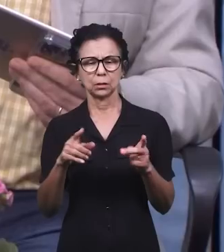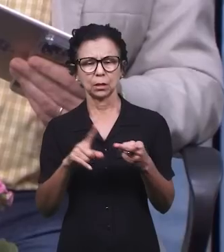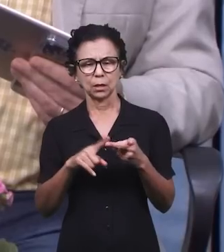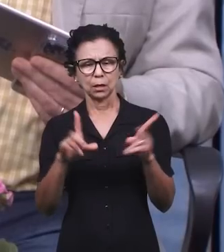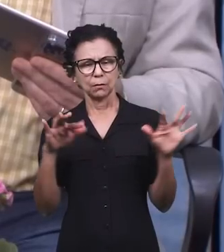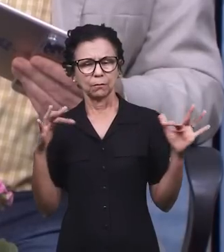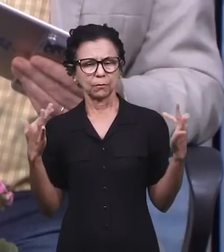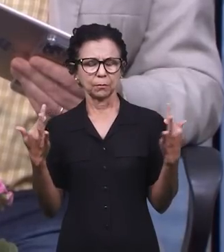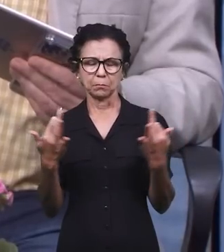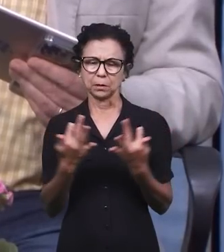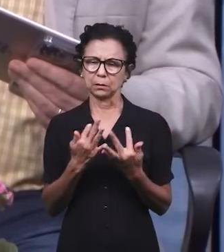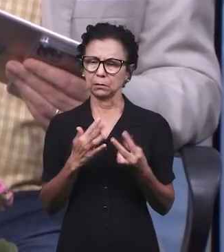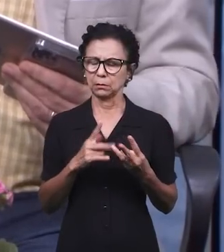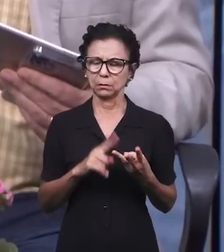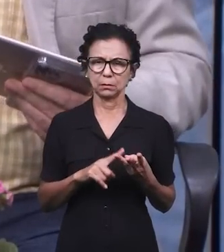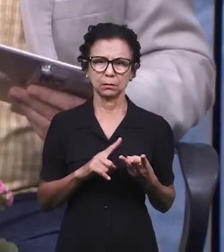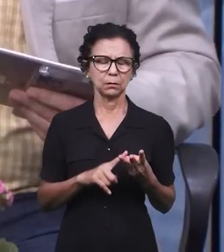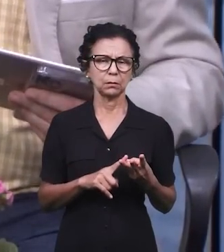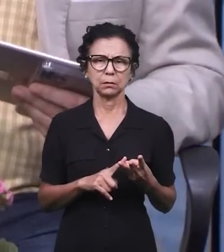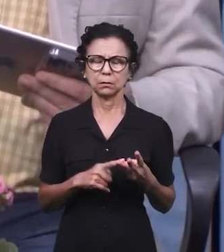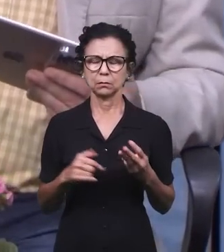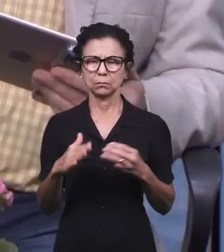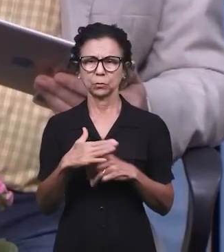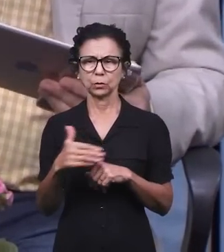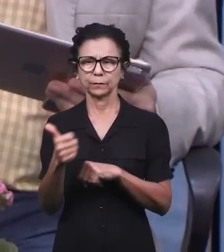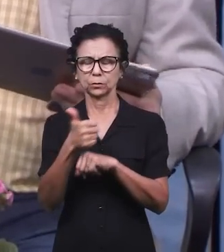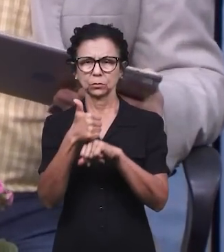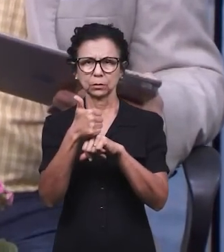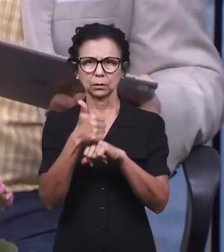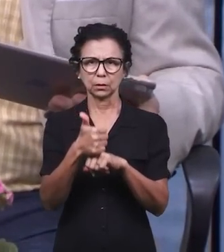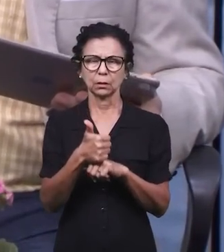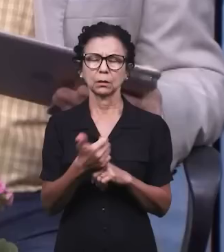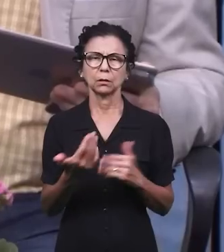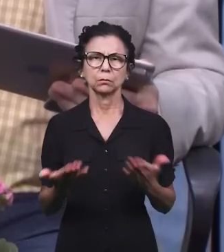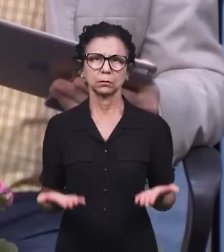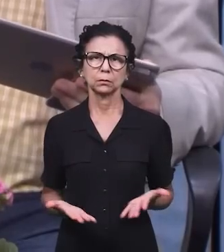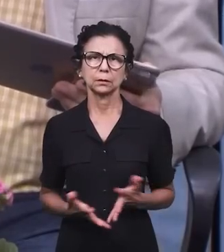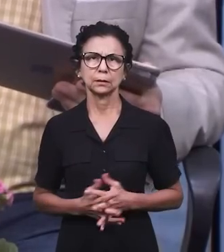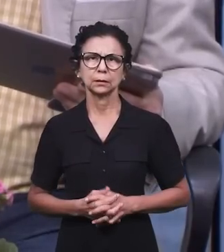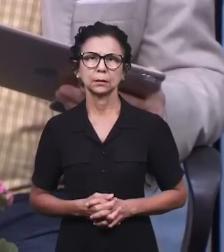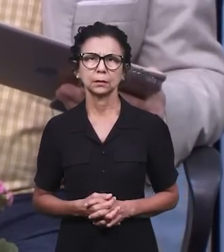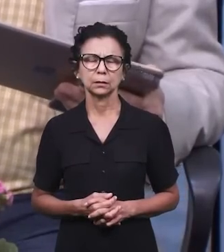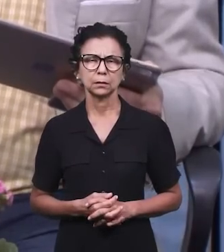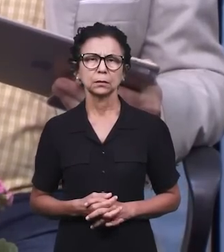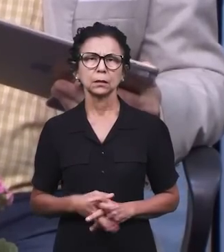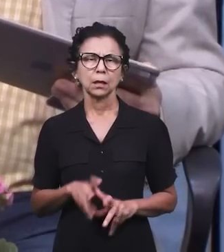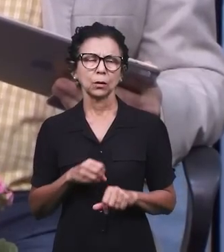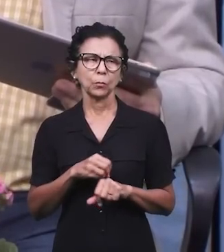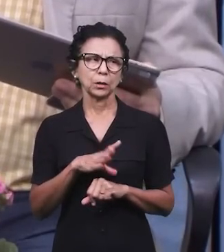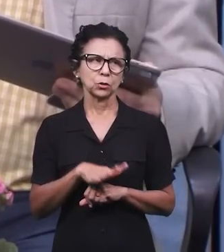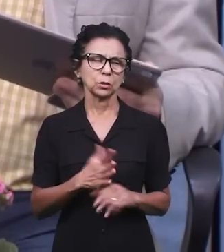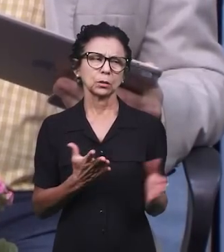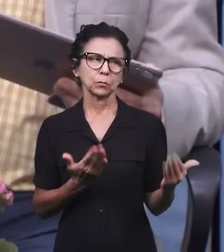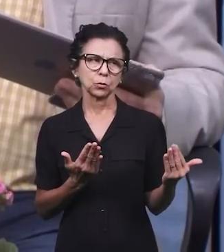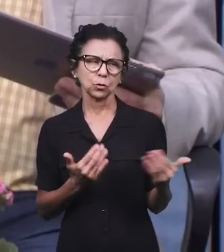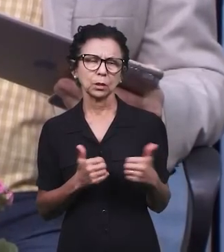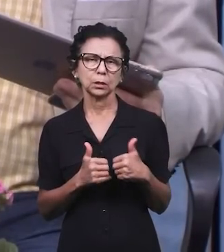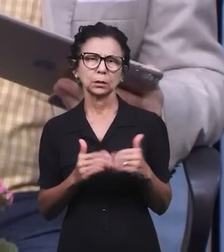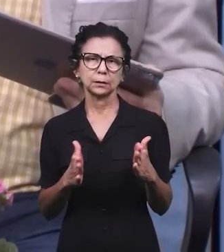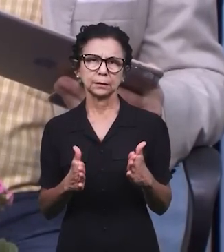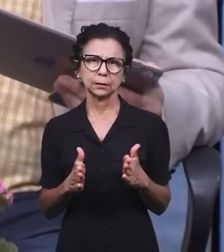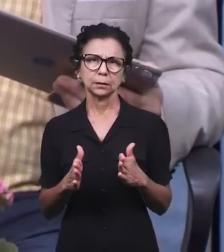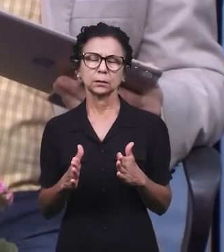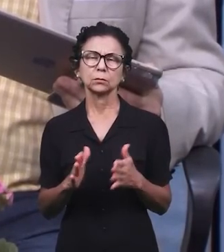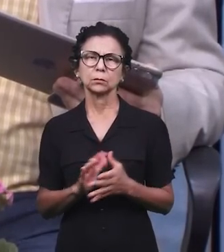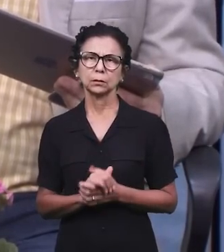vida, da vida profissional, por exemplo, isso falando para os jovens que estão no início de uma trajetória profissional, também vão